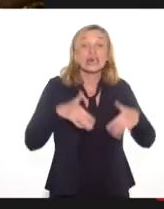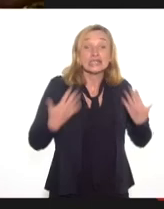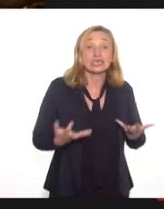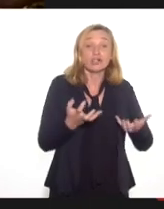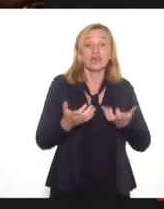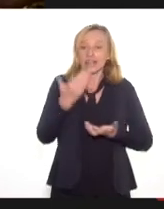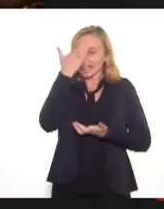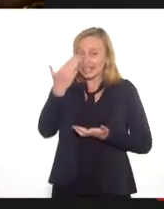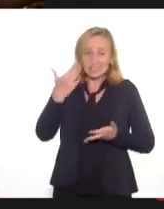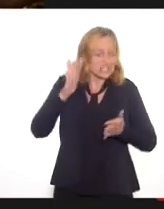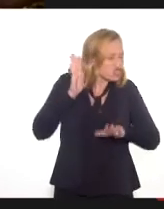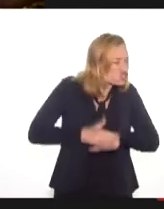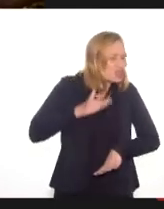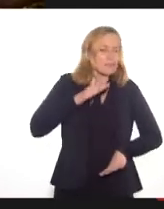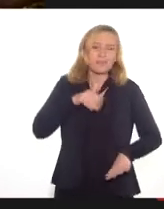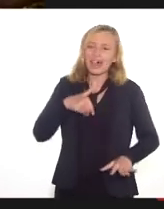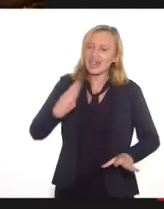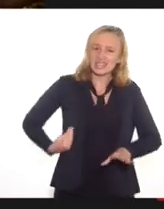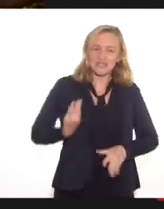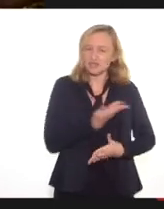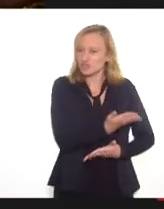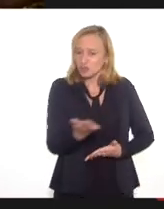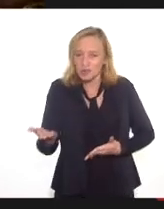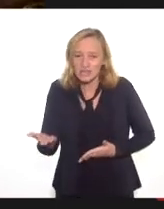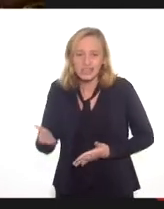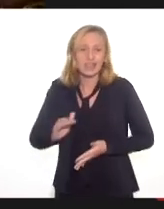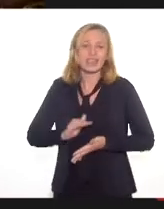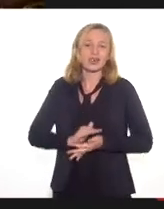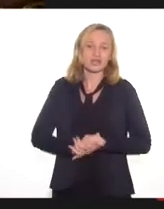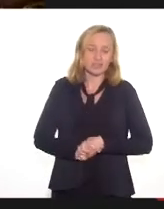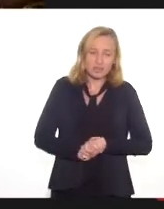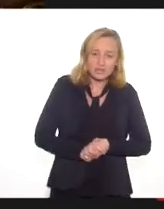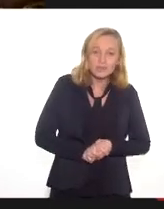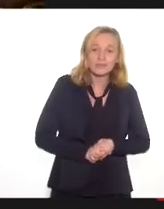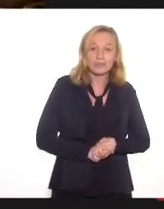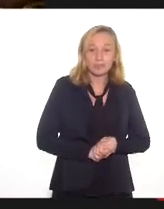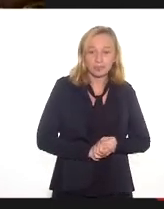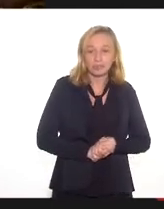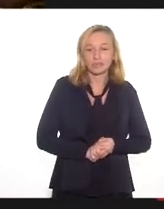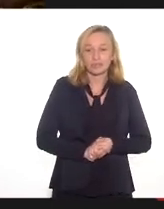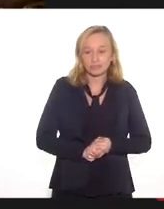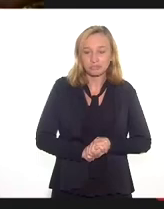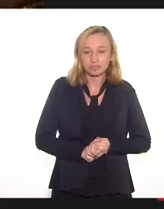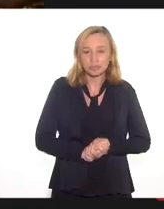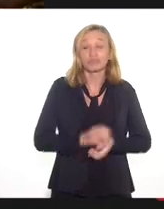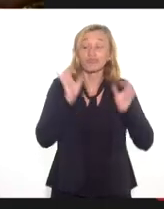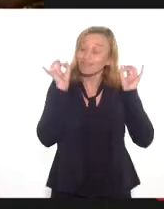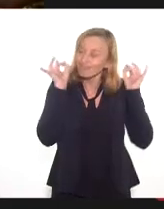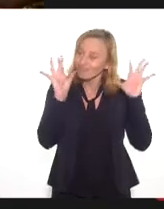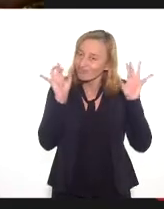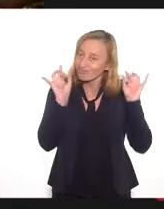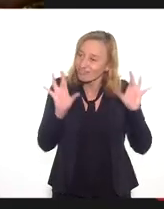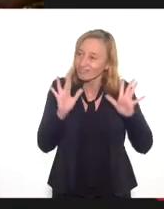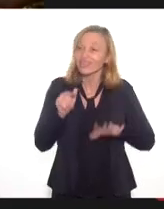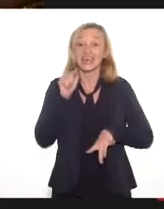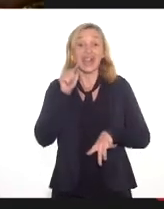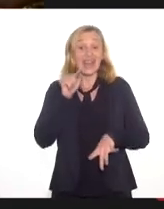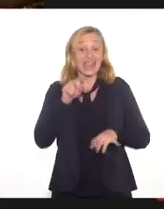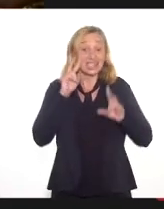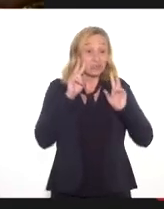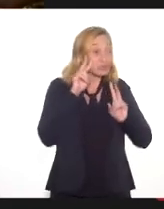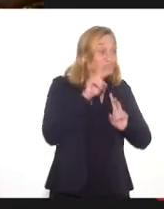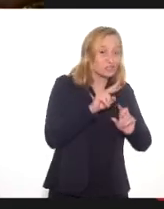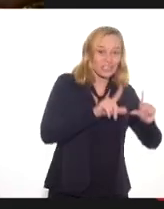agradecer demais a participação de todas de todos e de todos em especial aqueles que nos